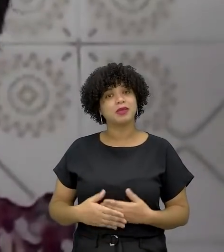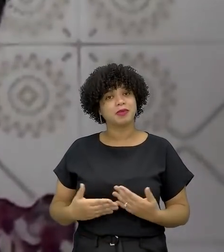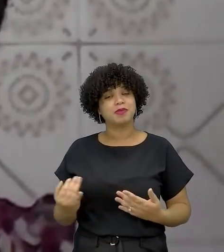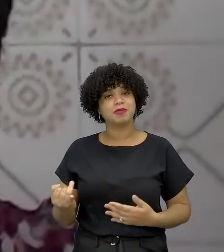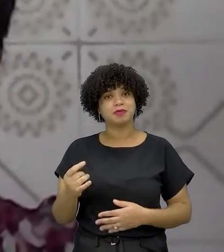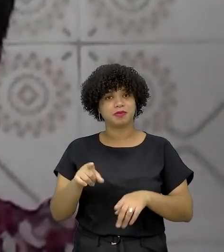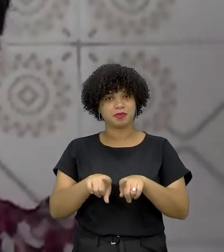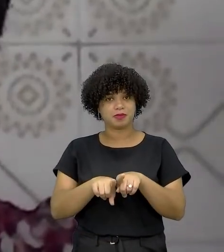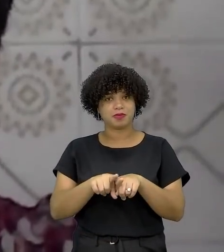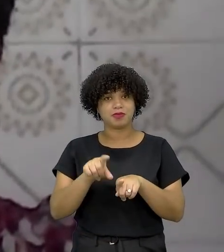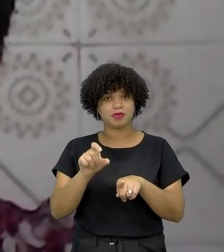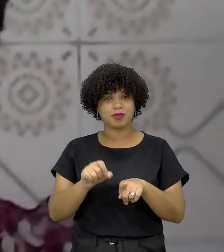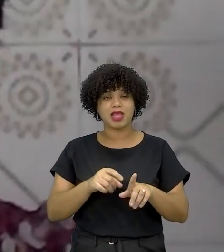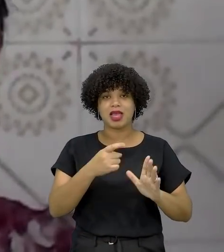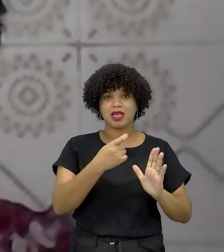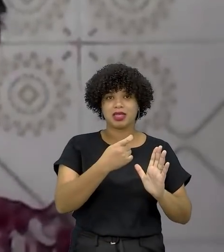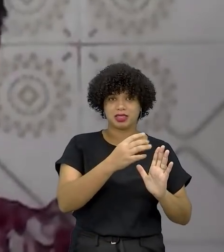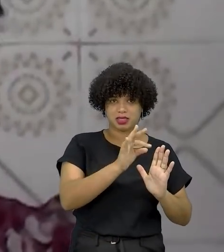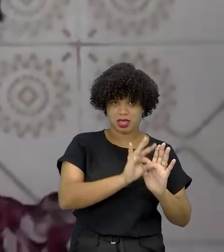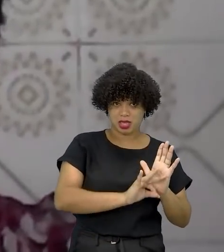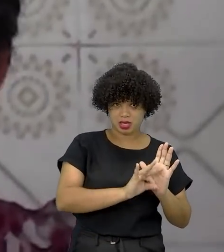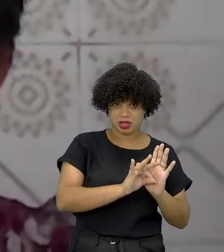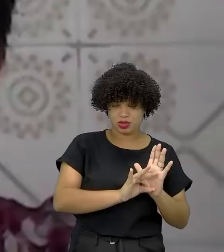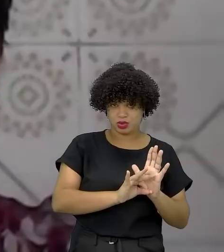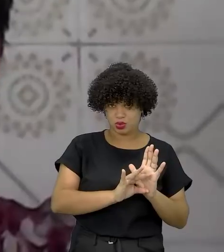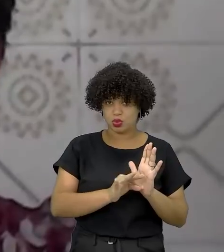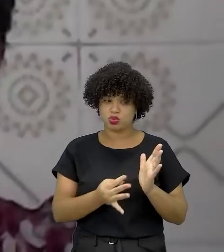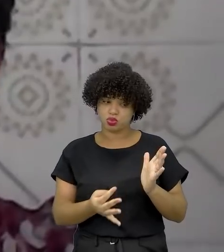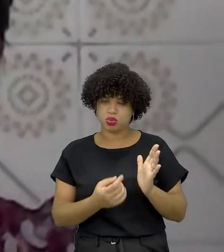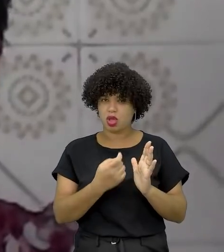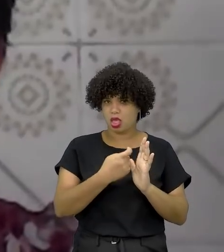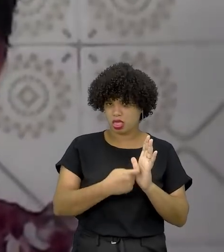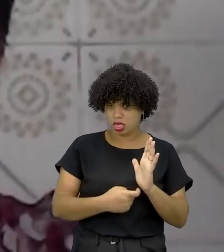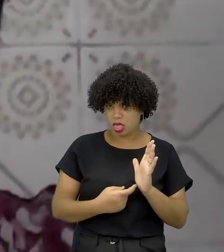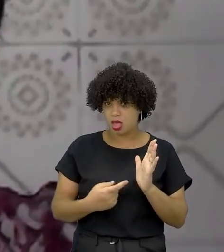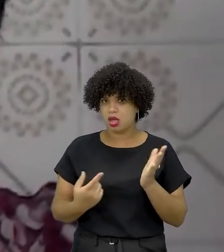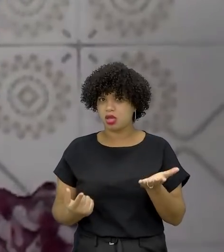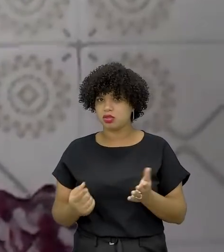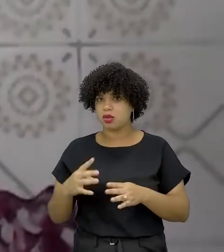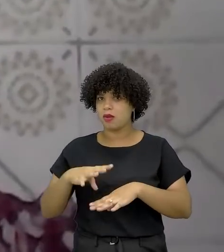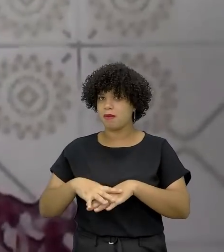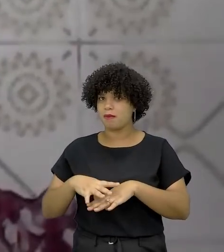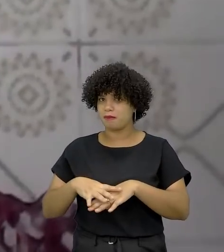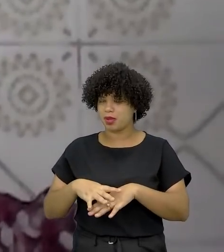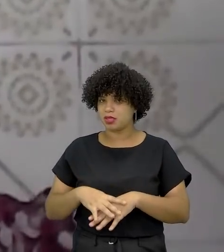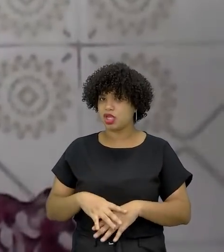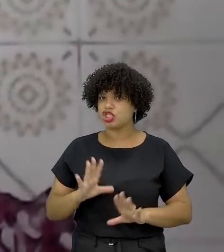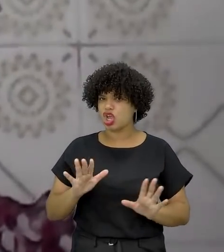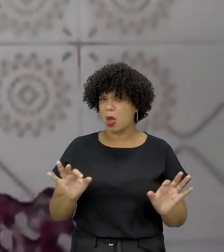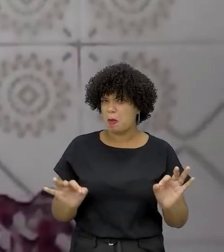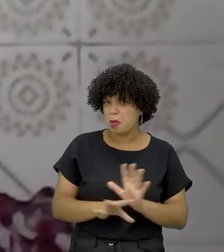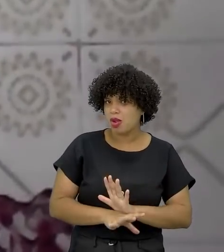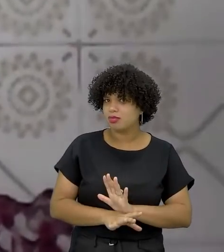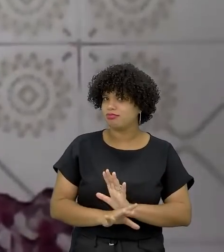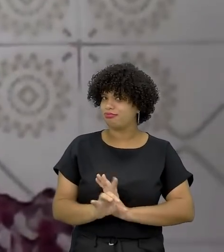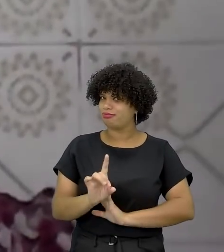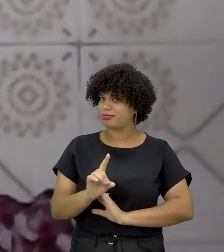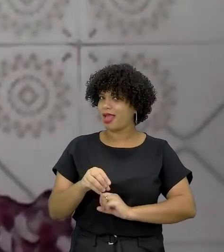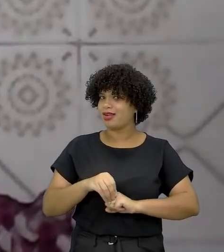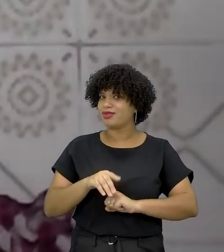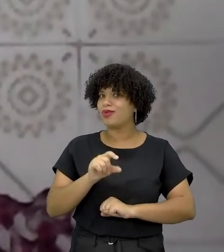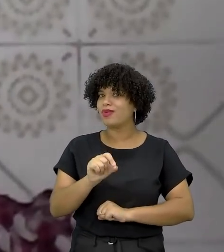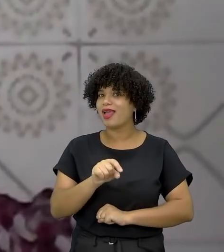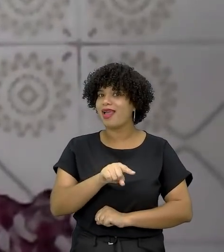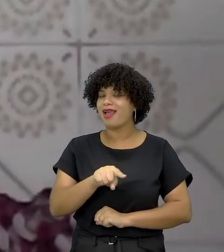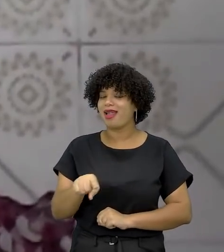voltados para tabelas, né, gráficos, o aluno também tem que produzir, né, então, aqui a gente trouxe para o nosso projeto, então, a